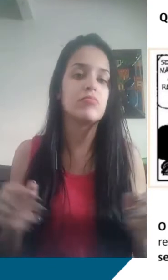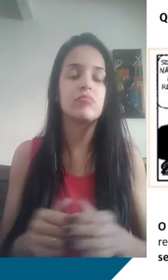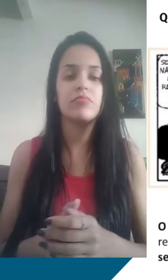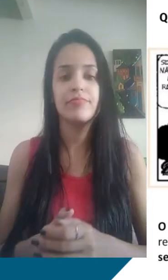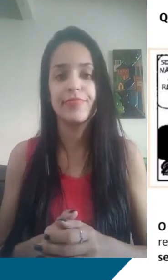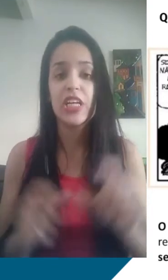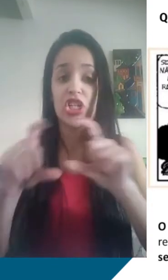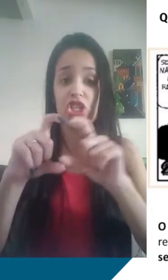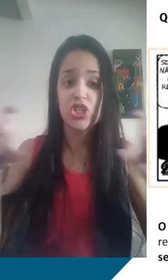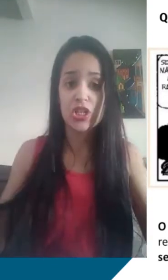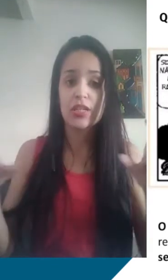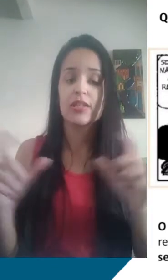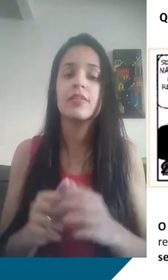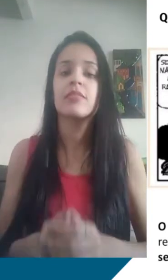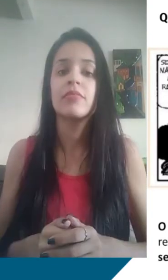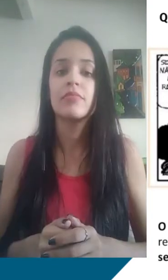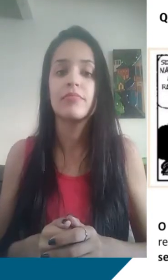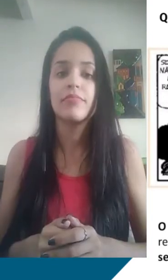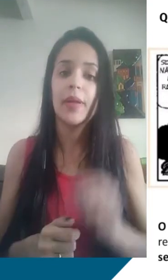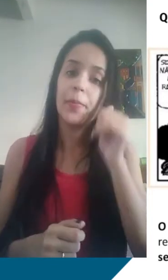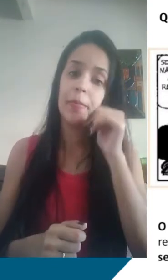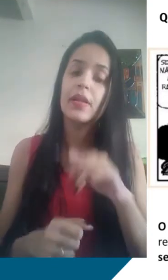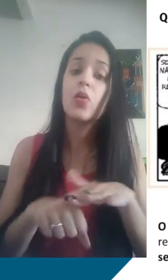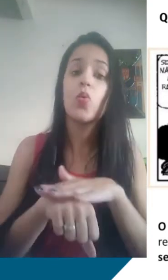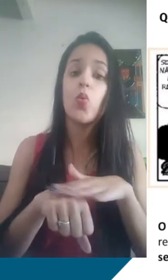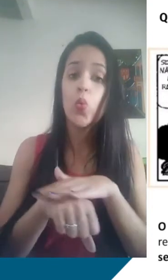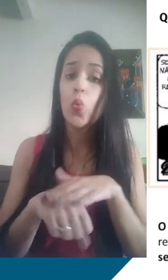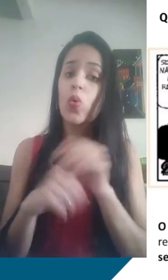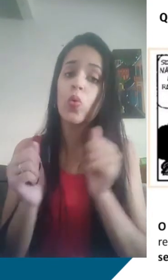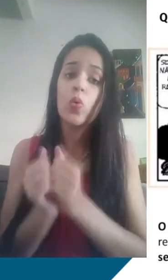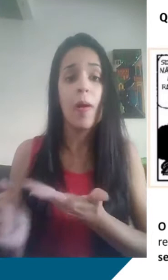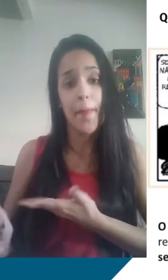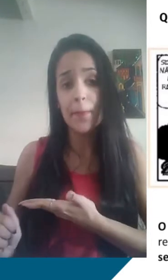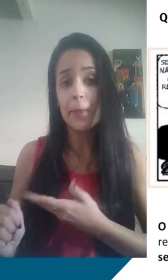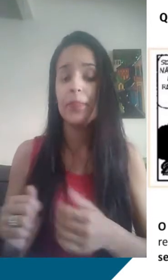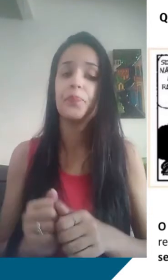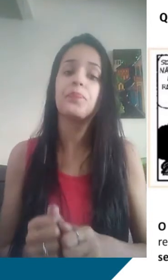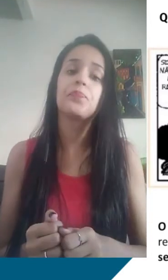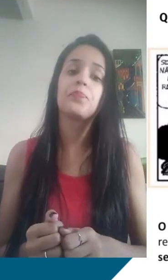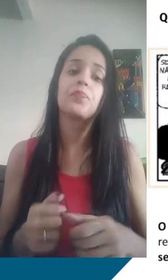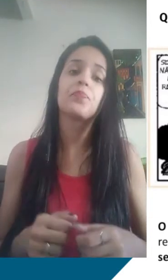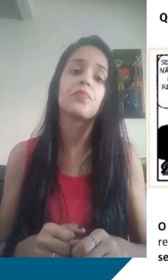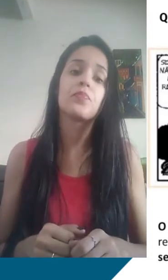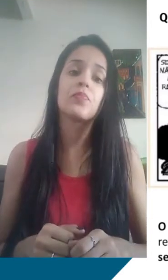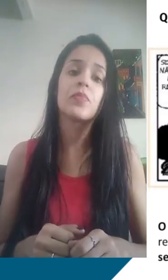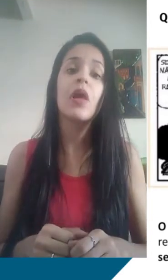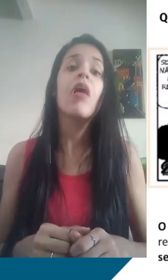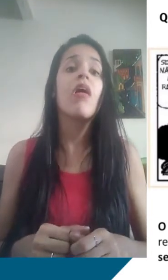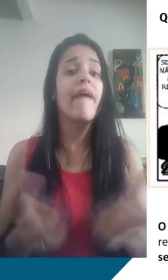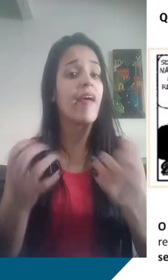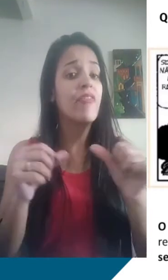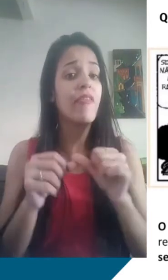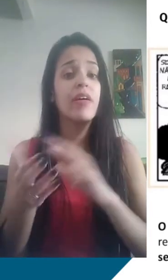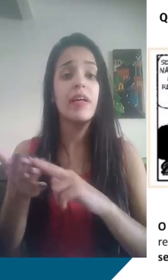diversos. Na tirinha feita por Quino, a personagem Mafalda conversa com um colega de classe sobre a possibilidade de se